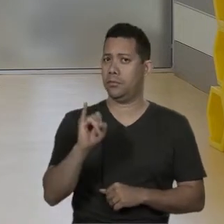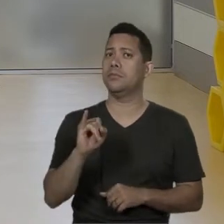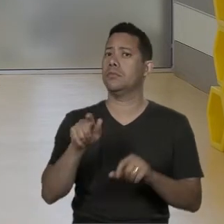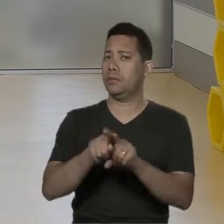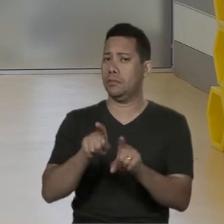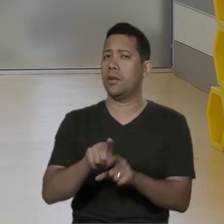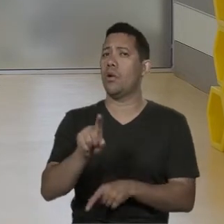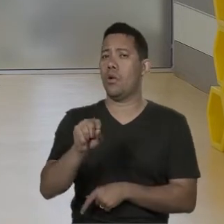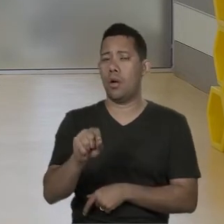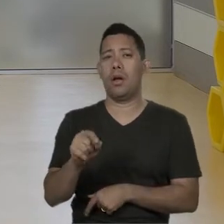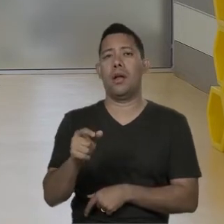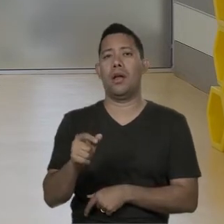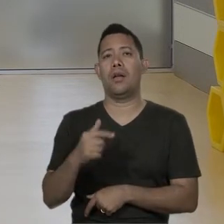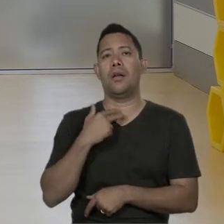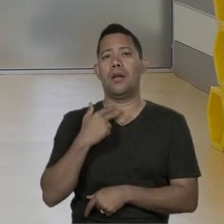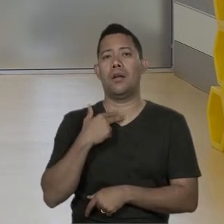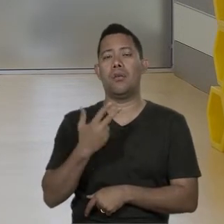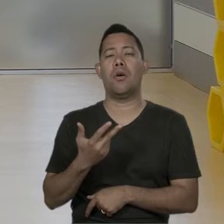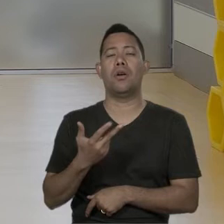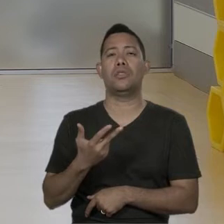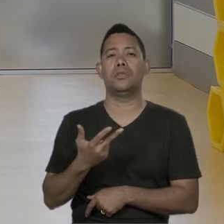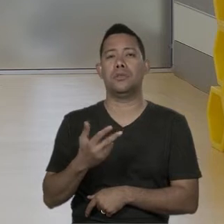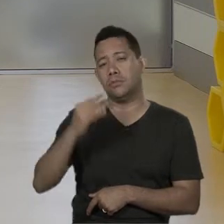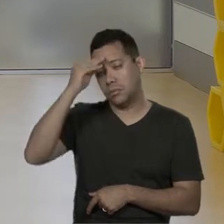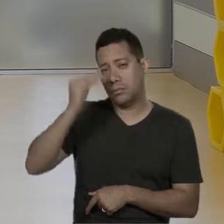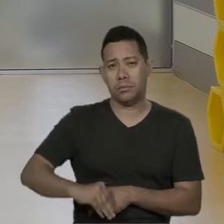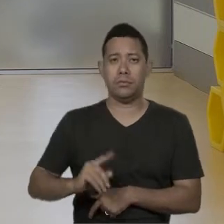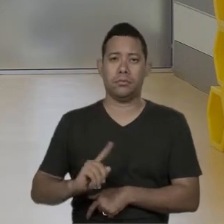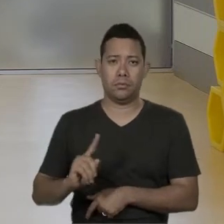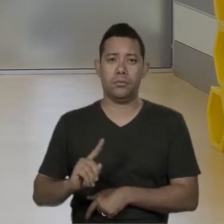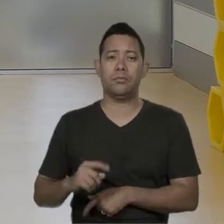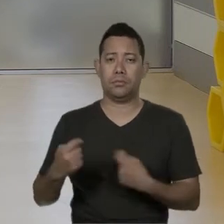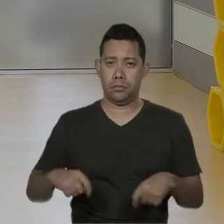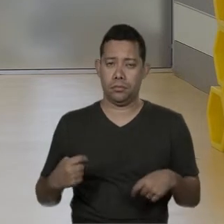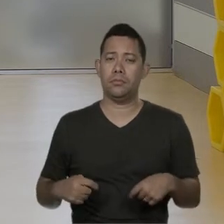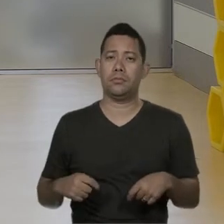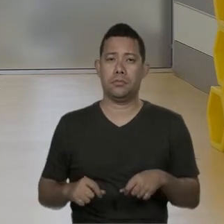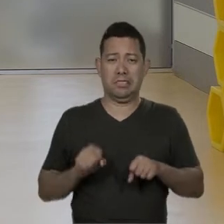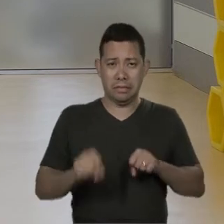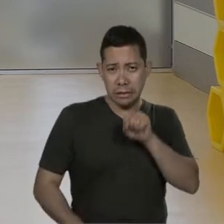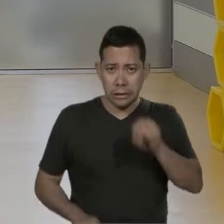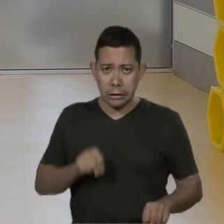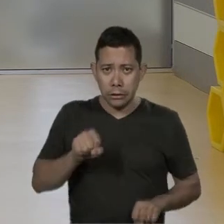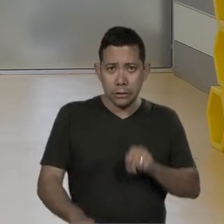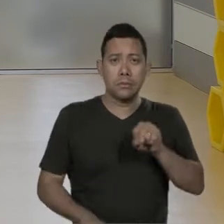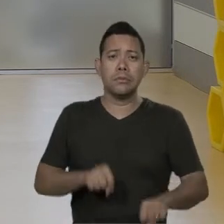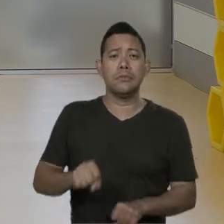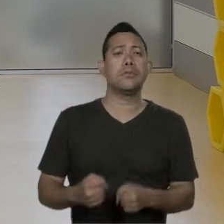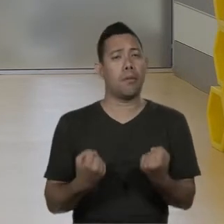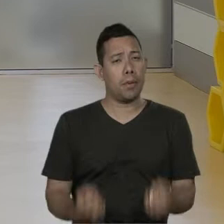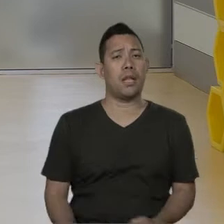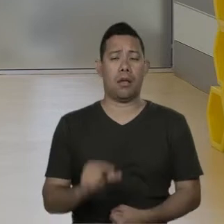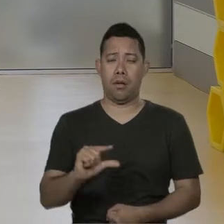Importante também nunca deixar sem resistência nesse pedal, hein, gente? Pedalar de pé sempre